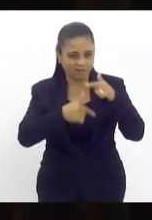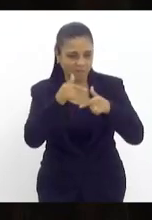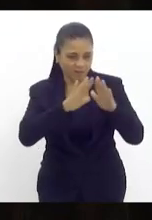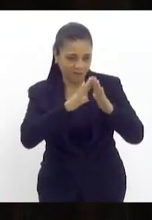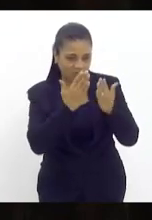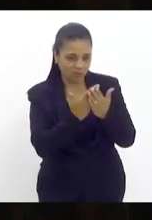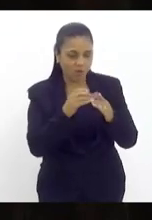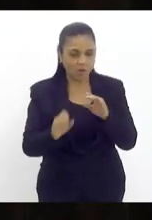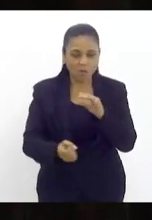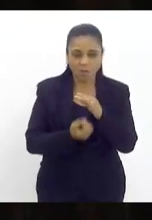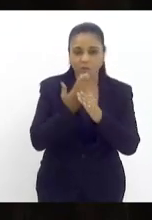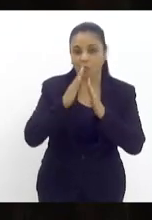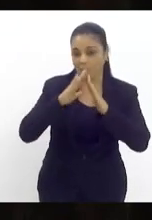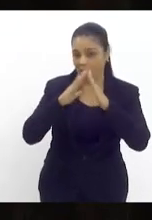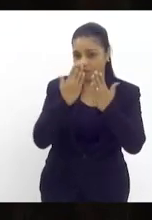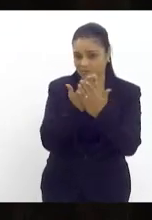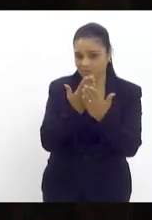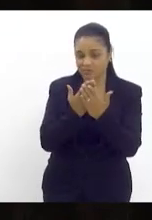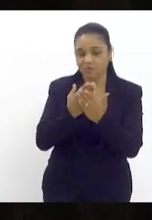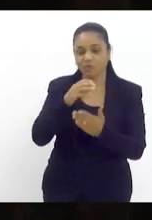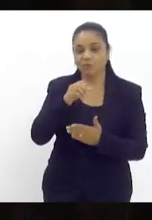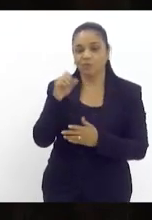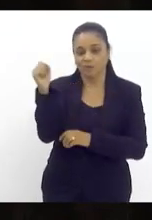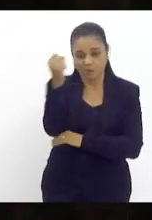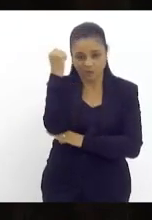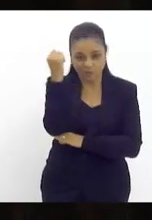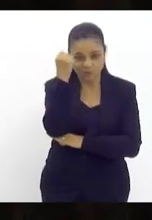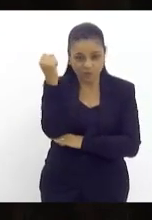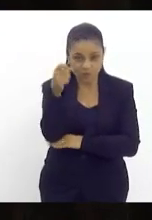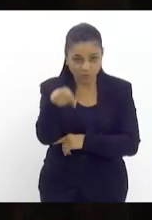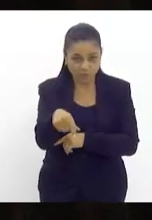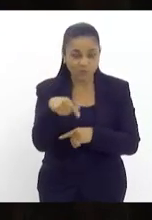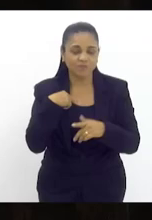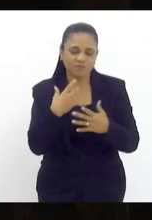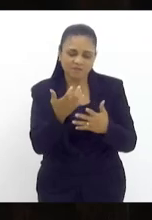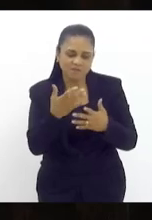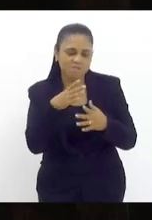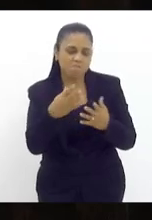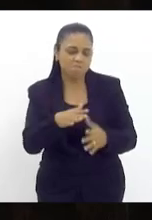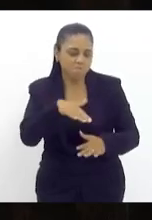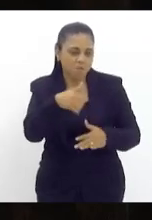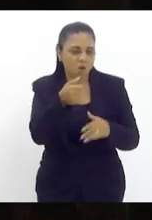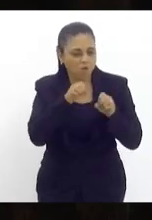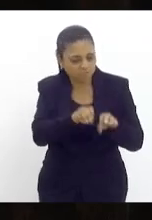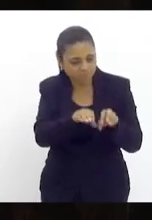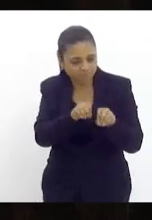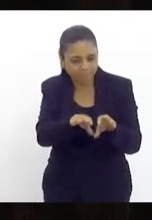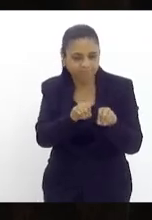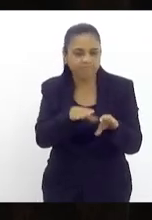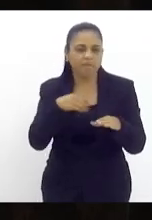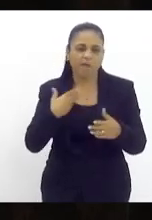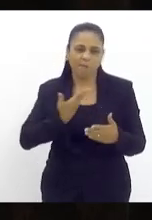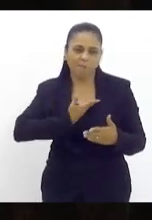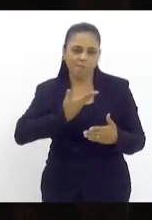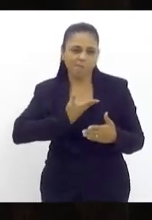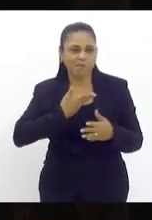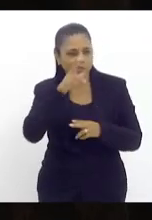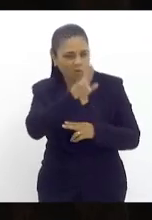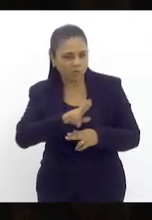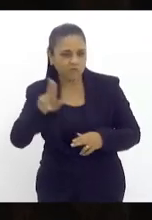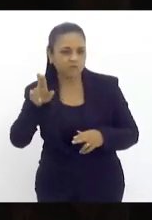um colégio no Rio Grande do Sul, né, com colegas meus que queriam uma melhor educação para os seus filhos, colegas da Universidade do Rio Grande do